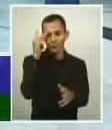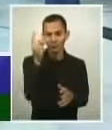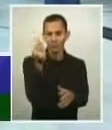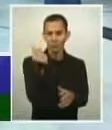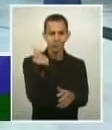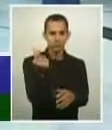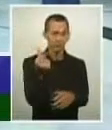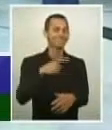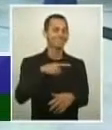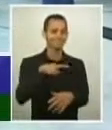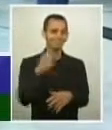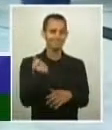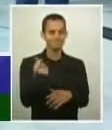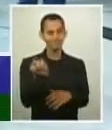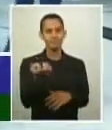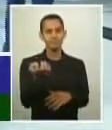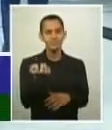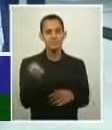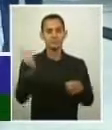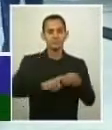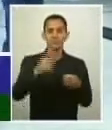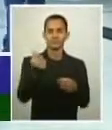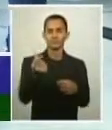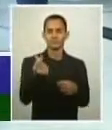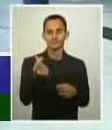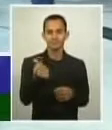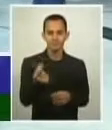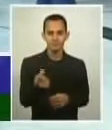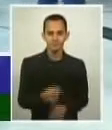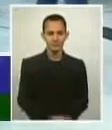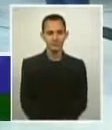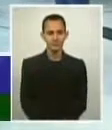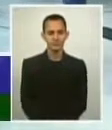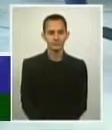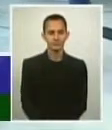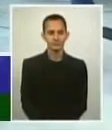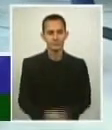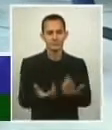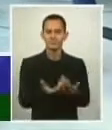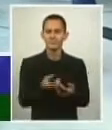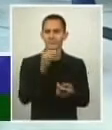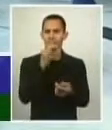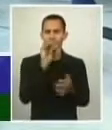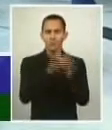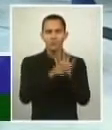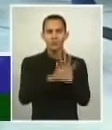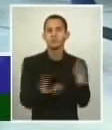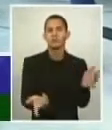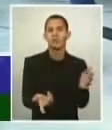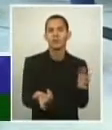aquinhoados aos de maiores Posses e E essa era a concepção de